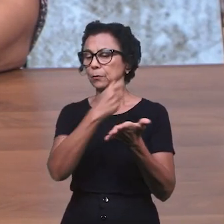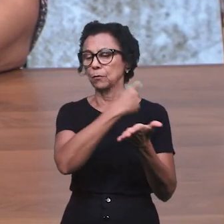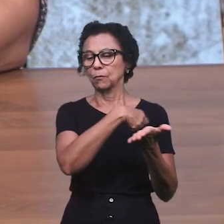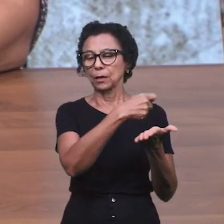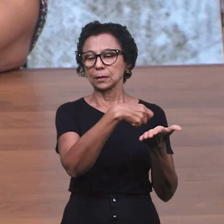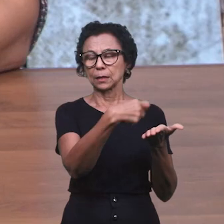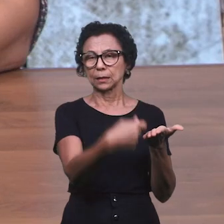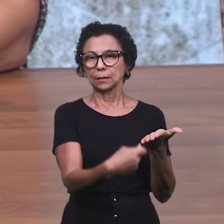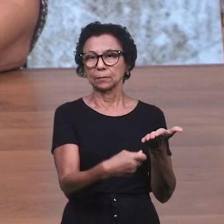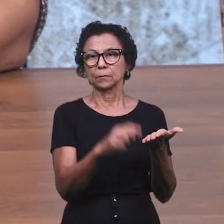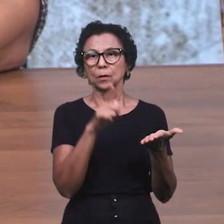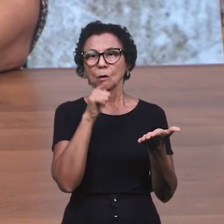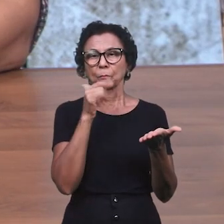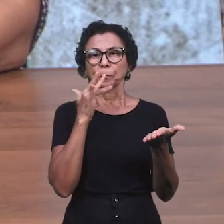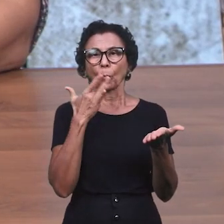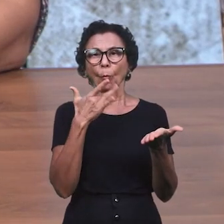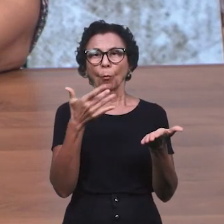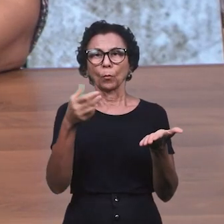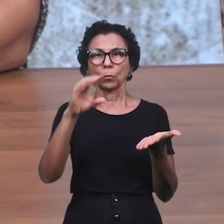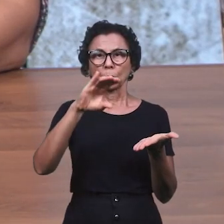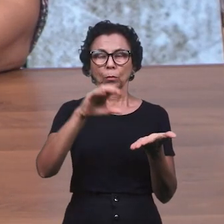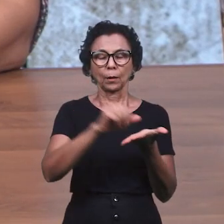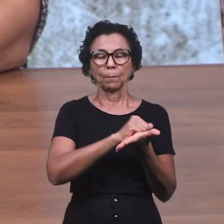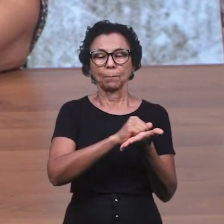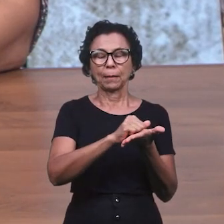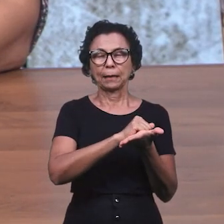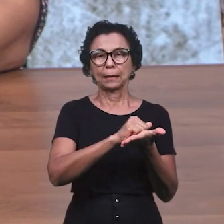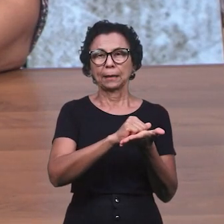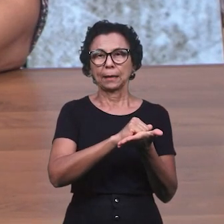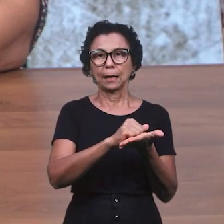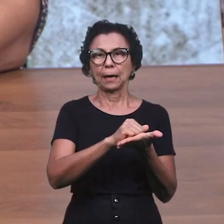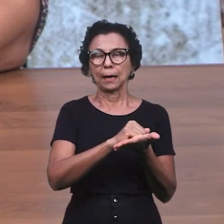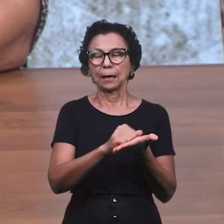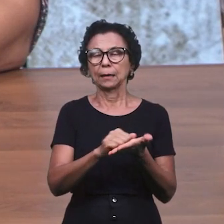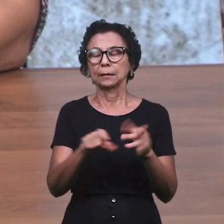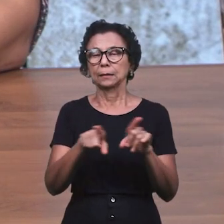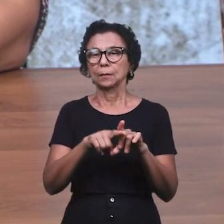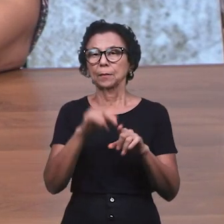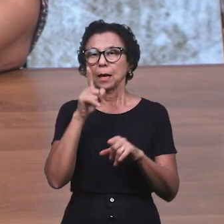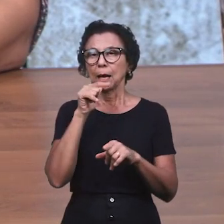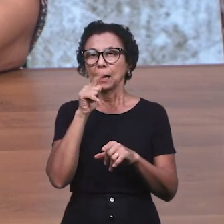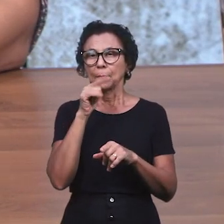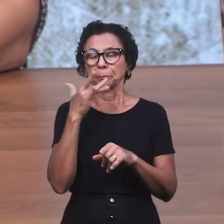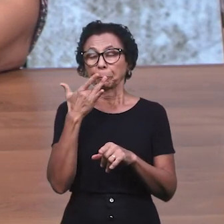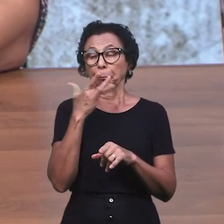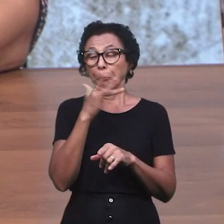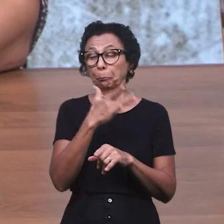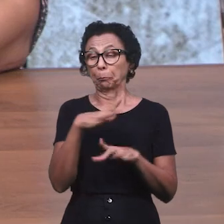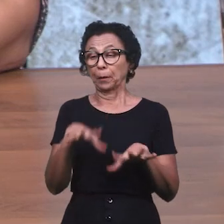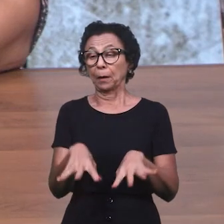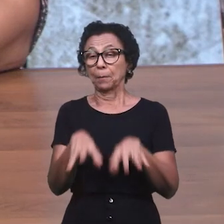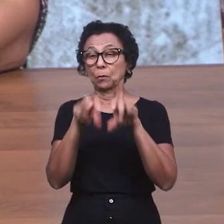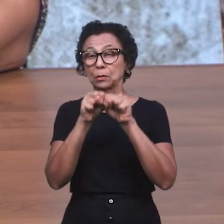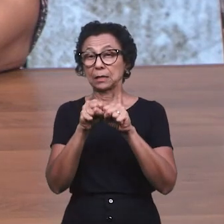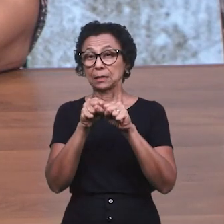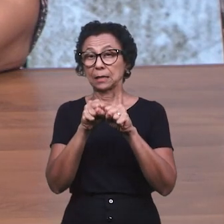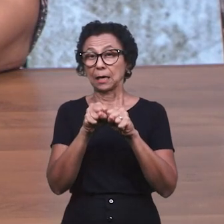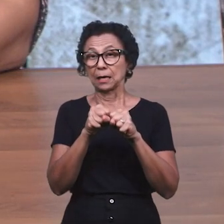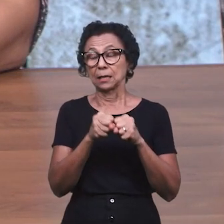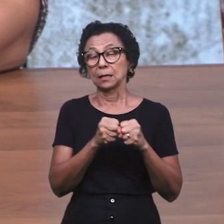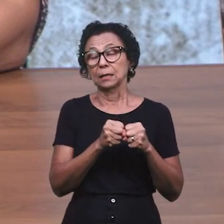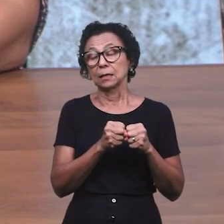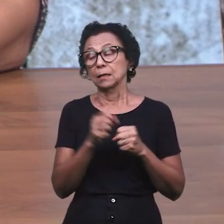as apagará. E a água amarga amaldiçoante dará a beber à